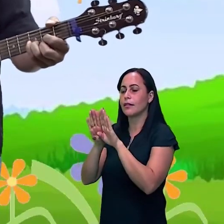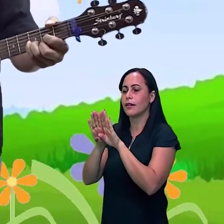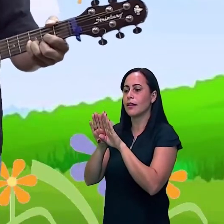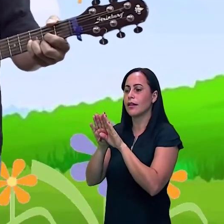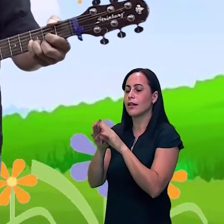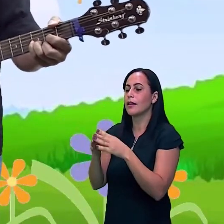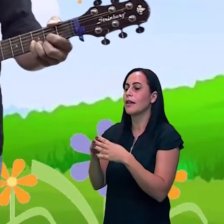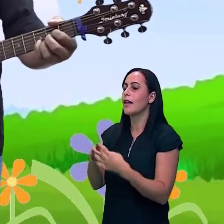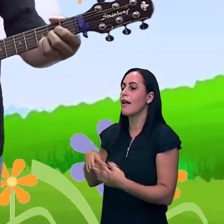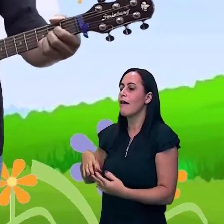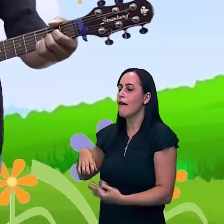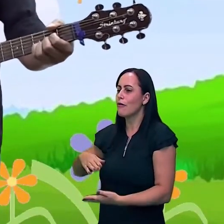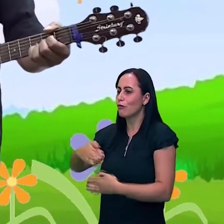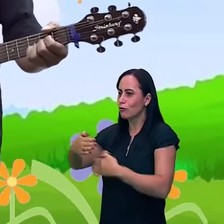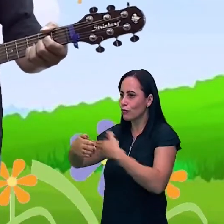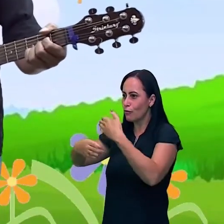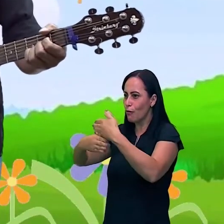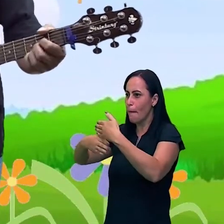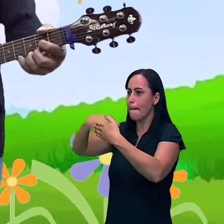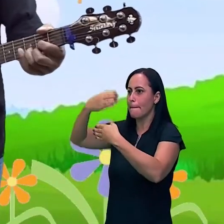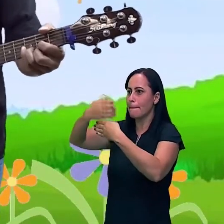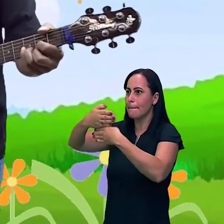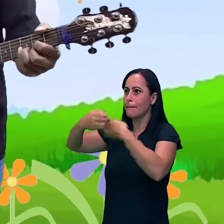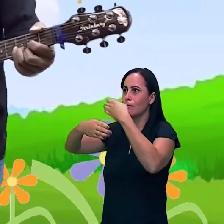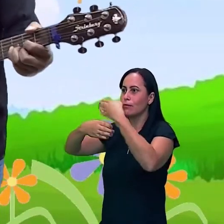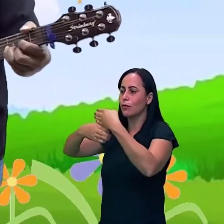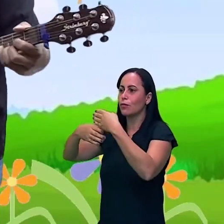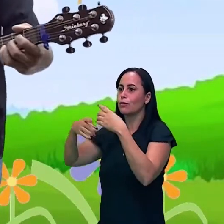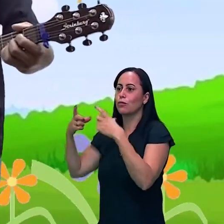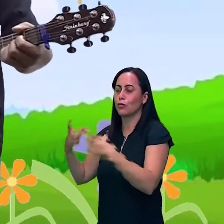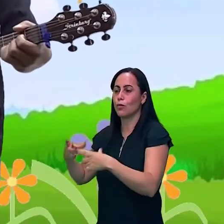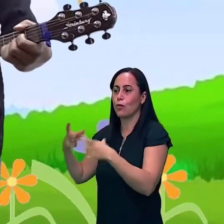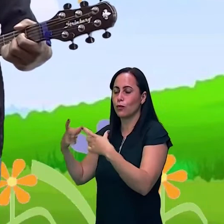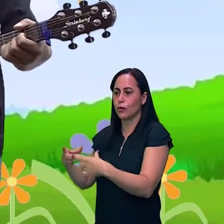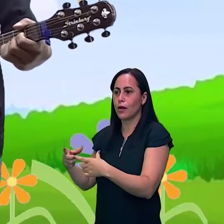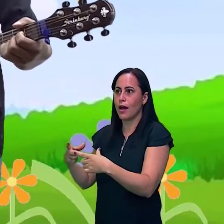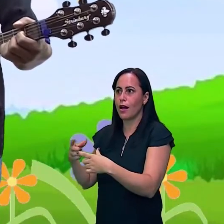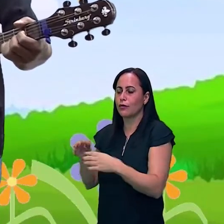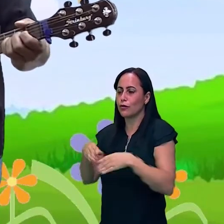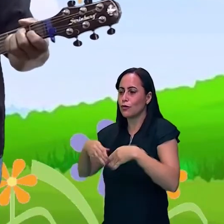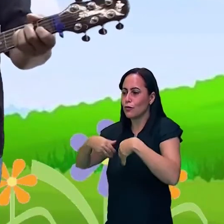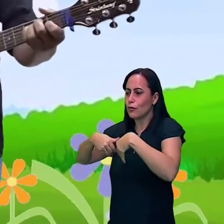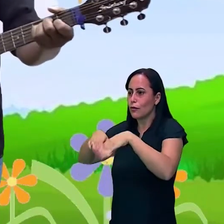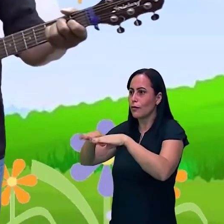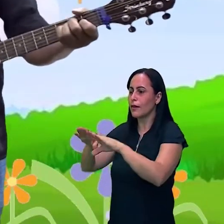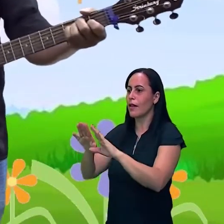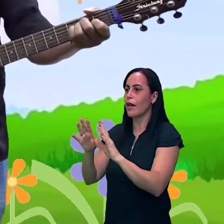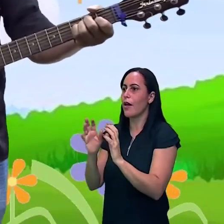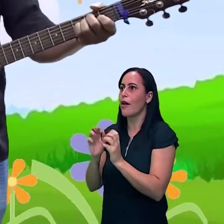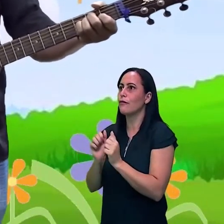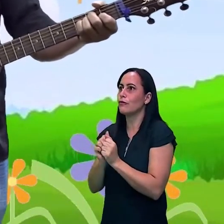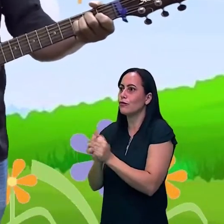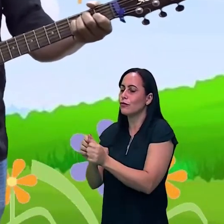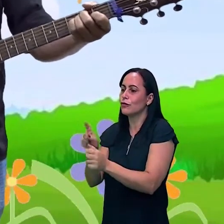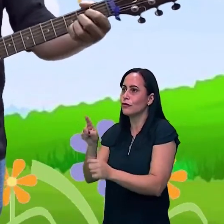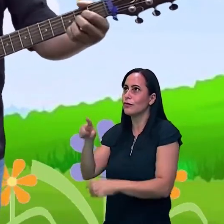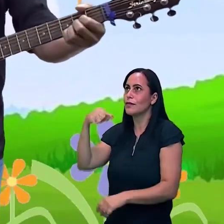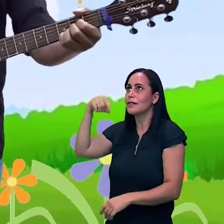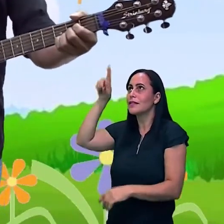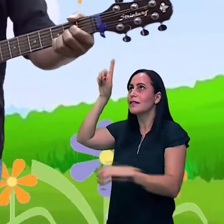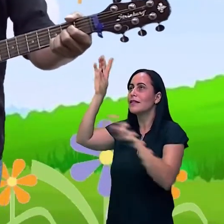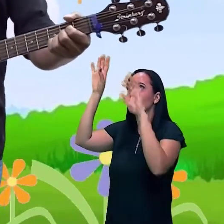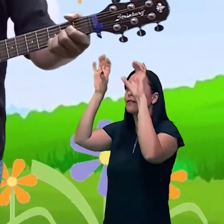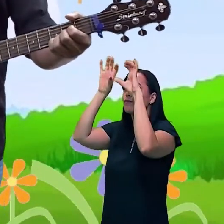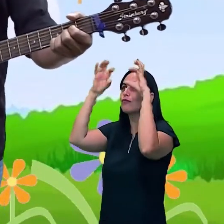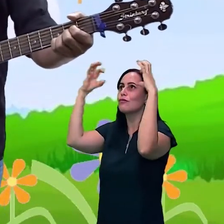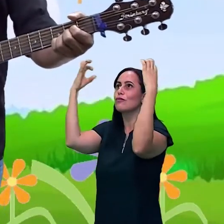mais altas do lugar, me leve aí pra cima para o céu eu